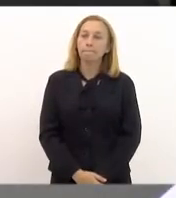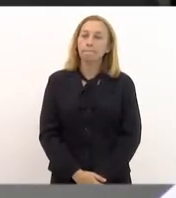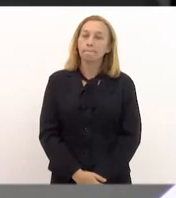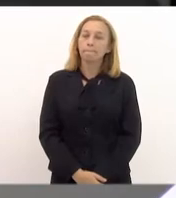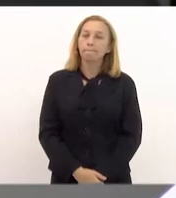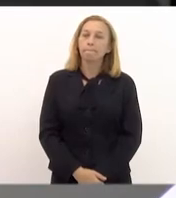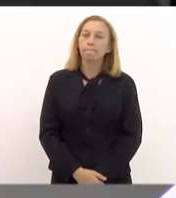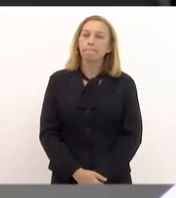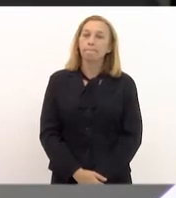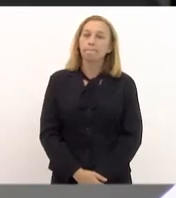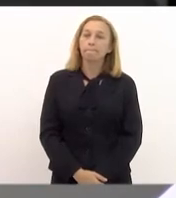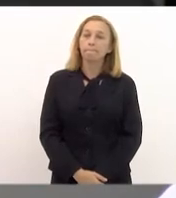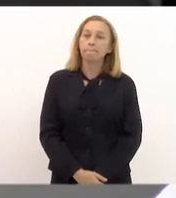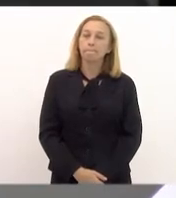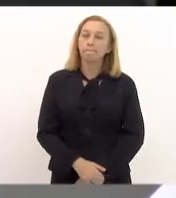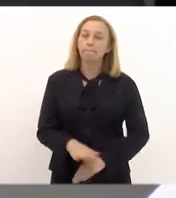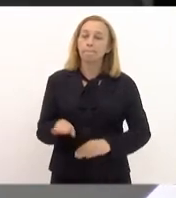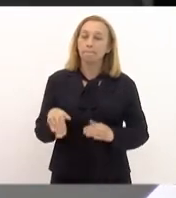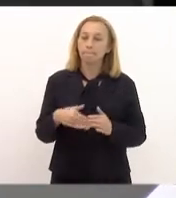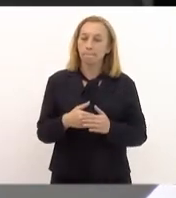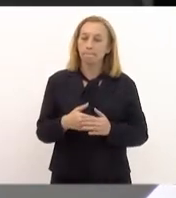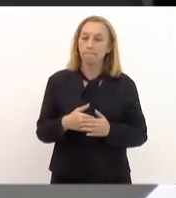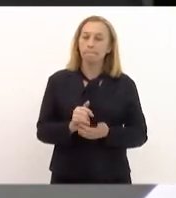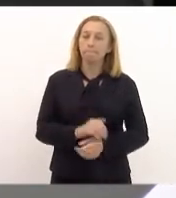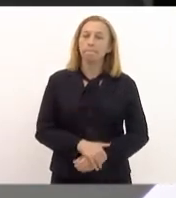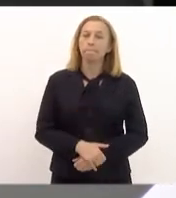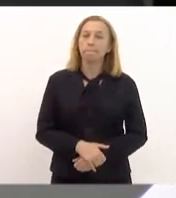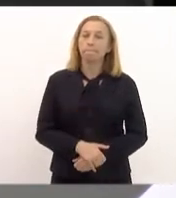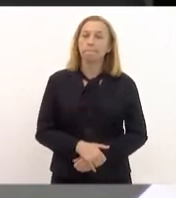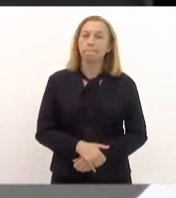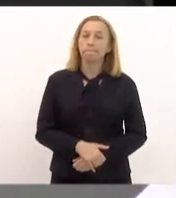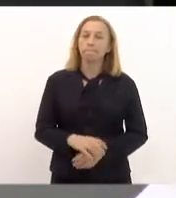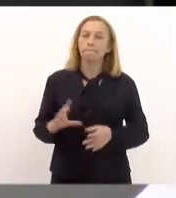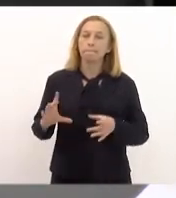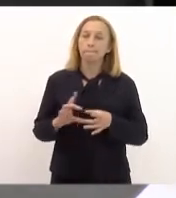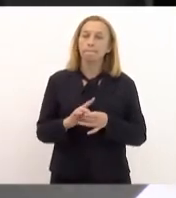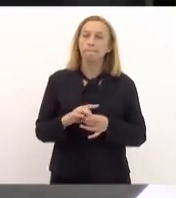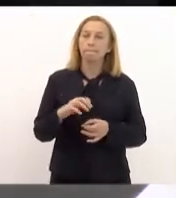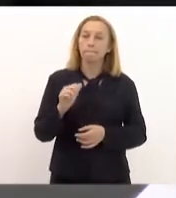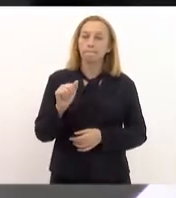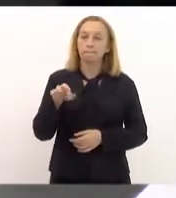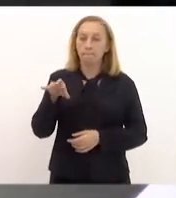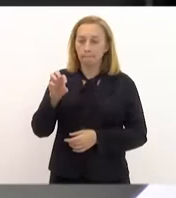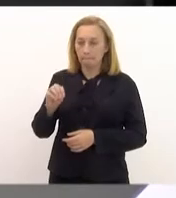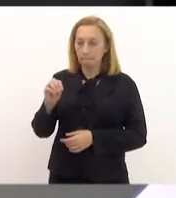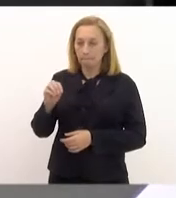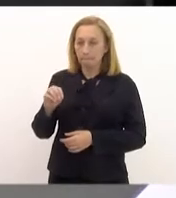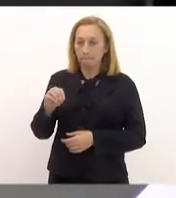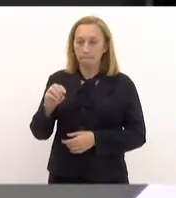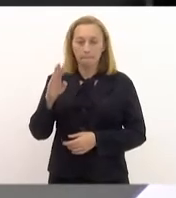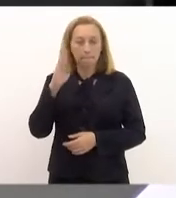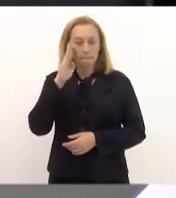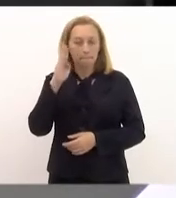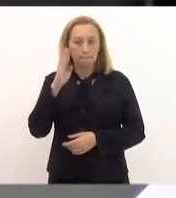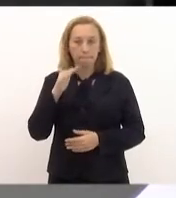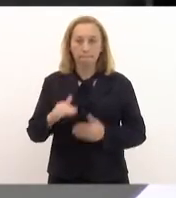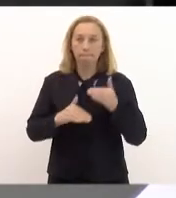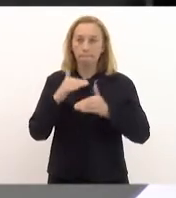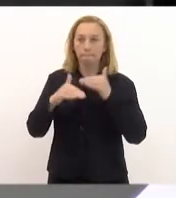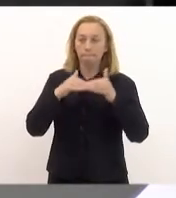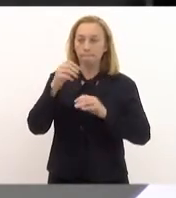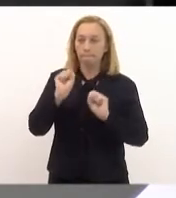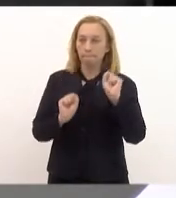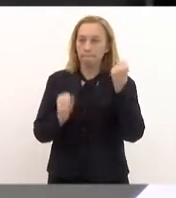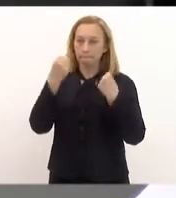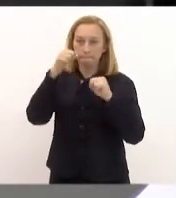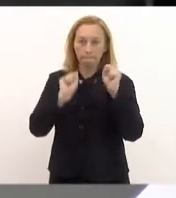esses entroncamentos que existem no perímetro do arco são pontos cruciais para o desenvolvimento industrial.